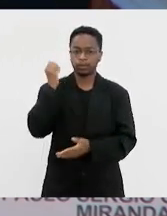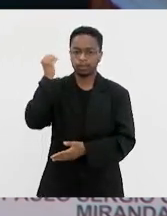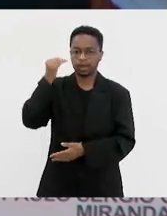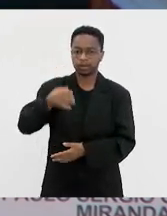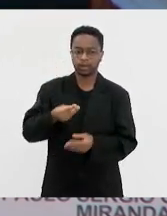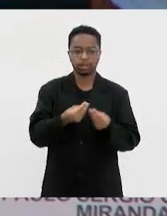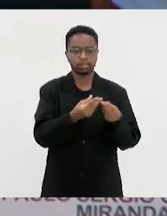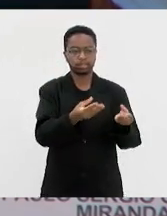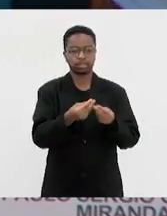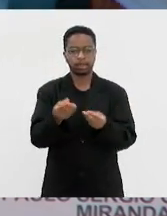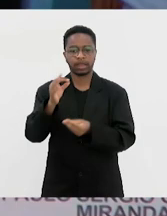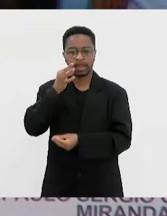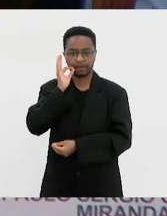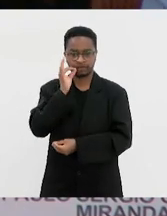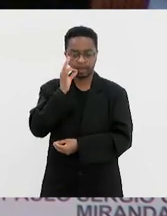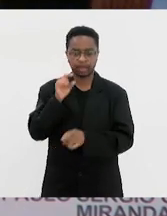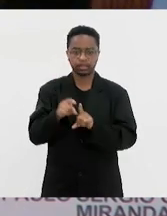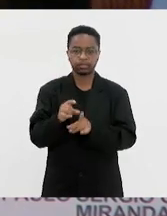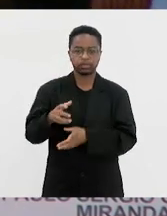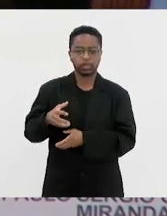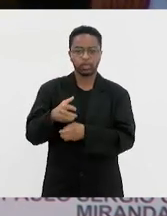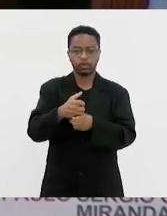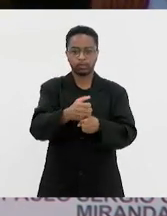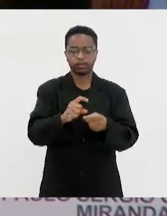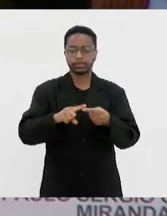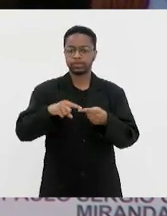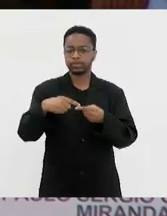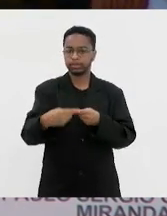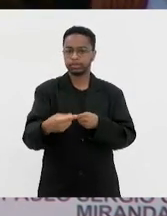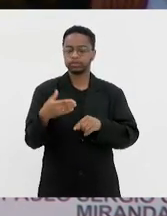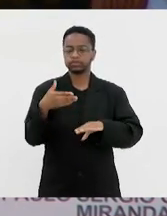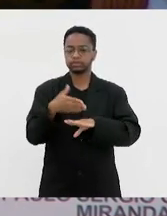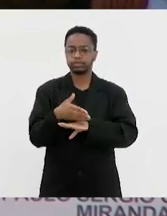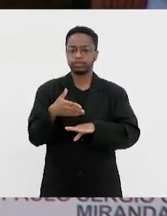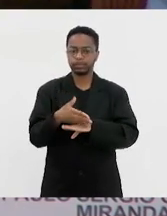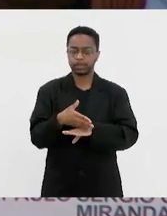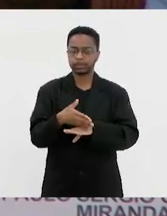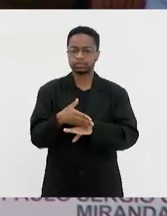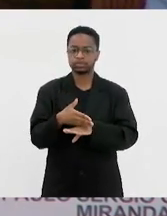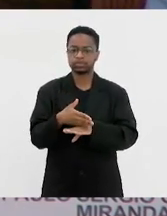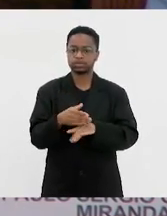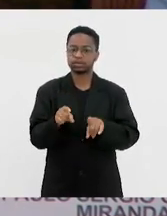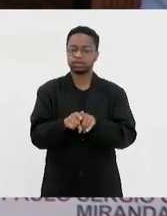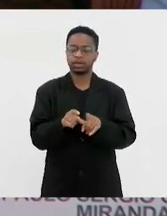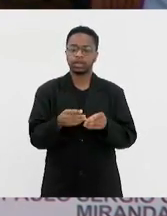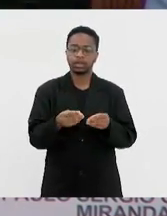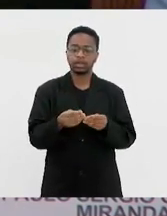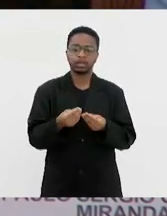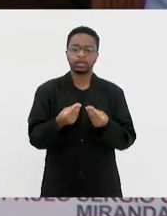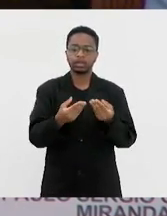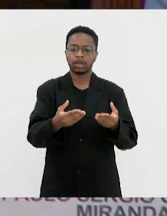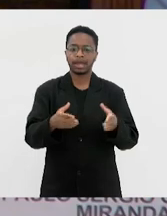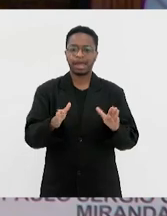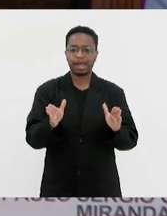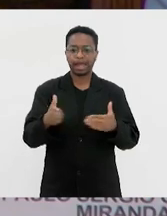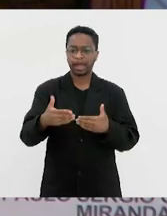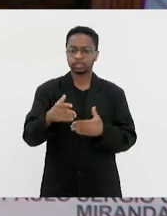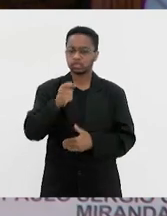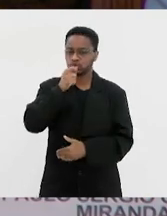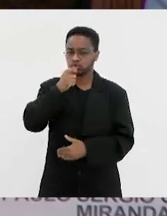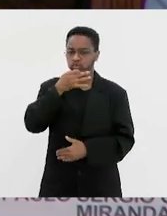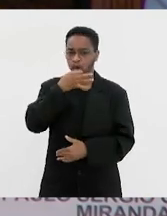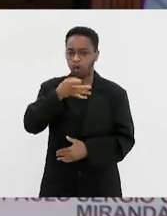fazendo a contagem. Outro momento, participou levando caixa de som para os discursos de Paixão,